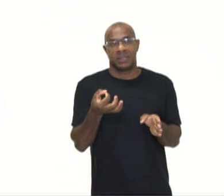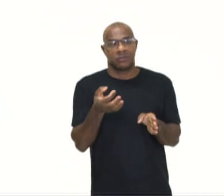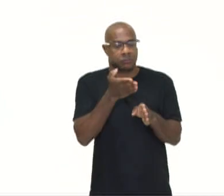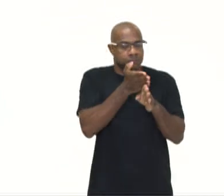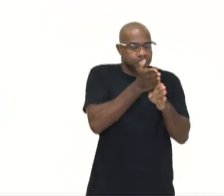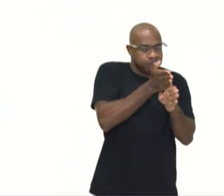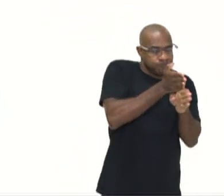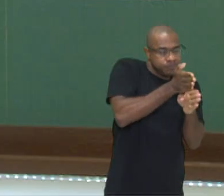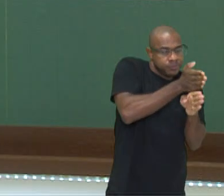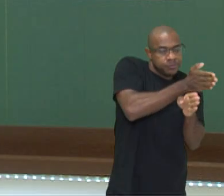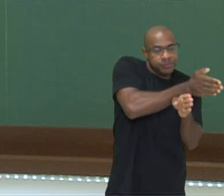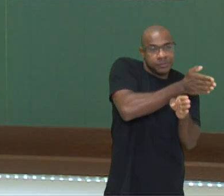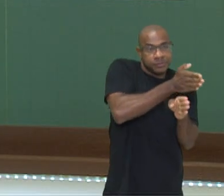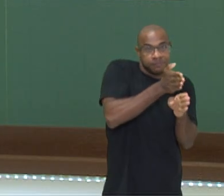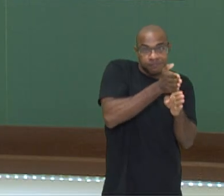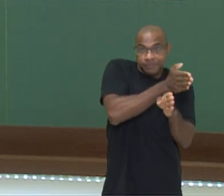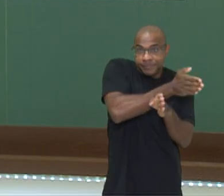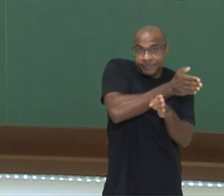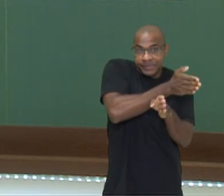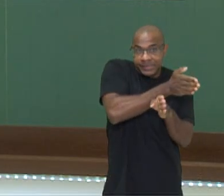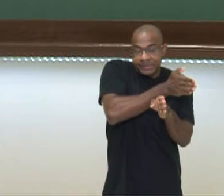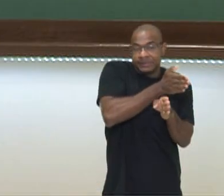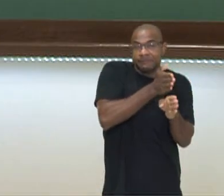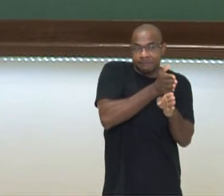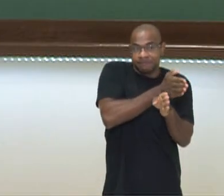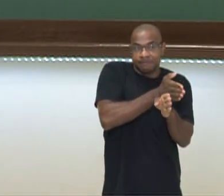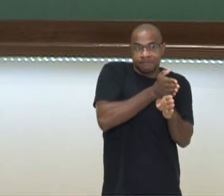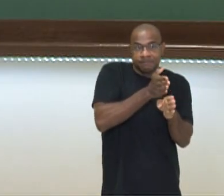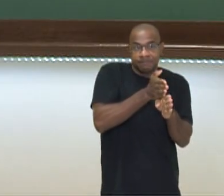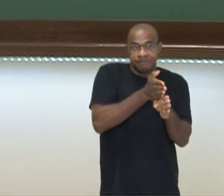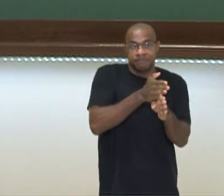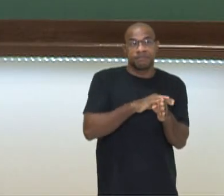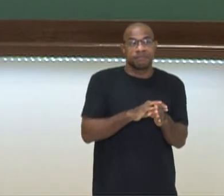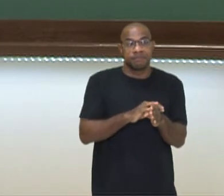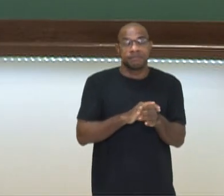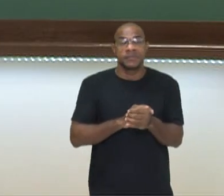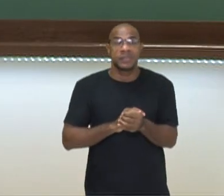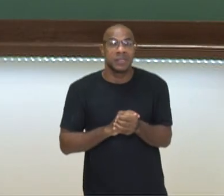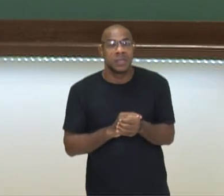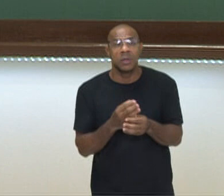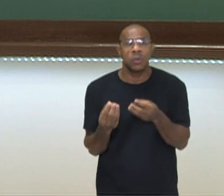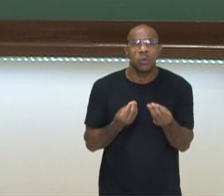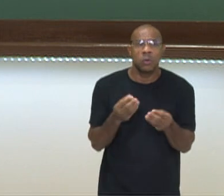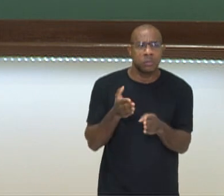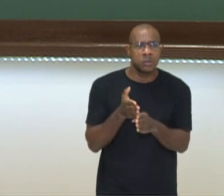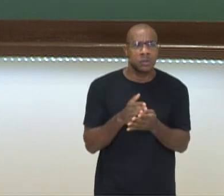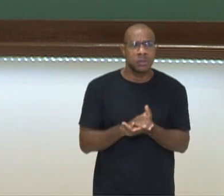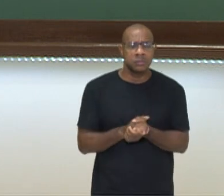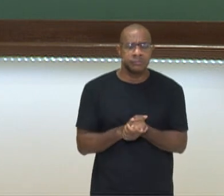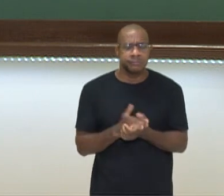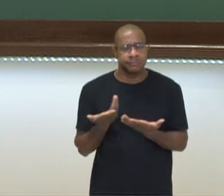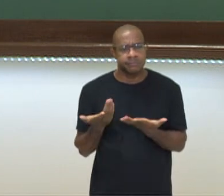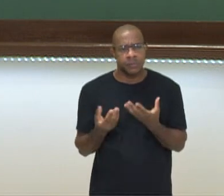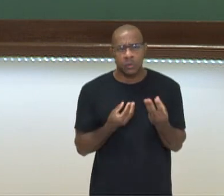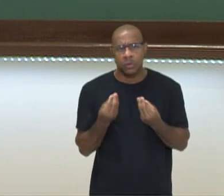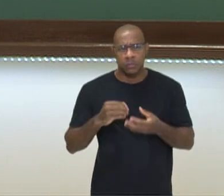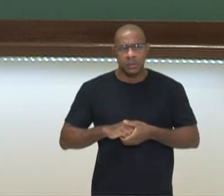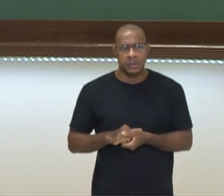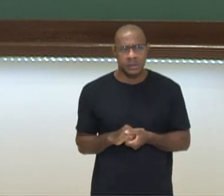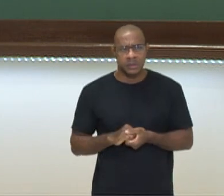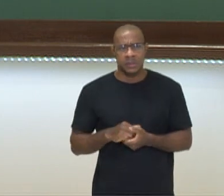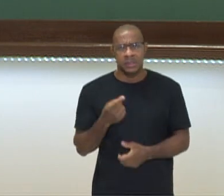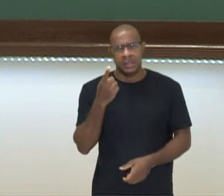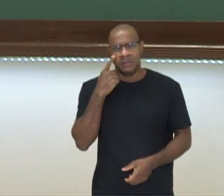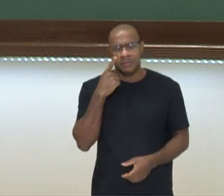na Mesoamérica. Como assim? Como assim? Sim, você já viu numa das